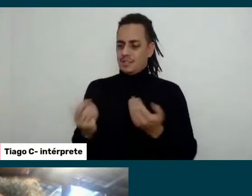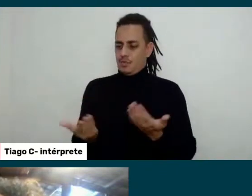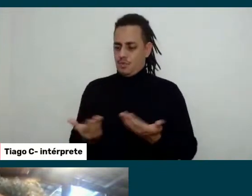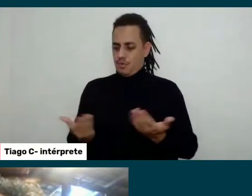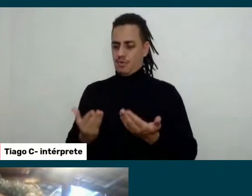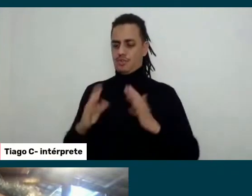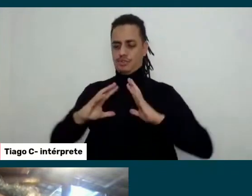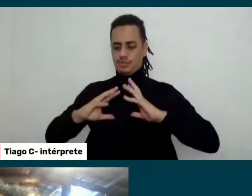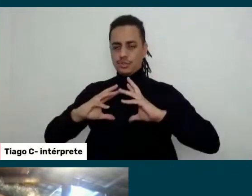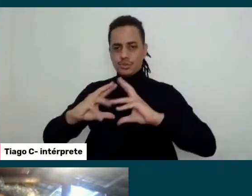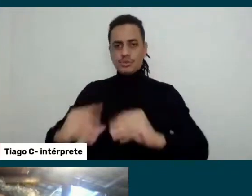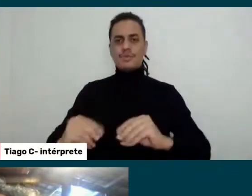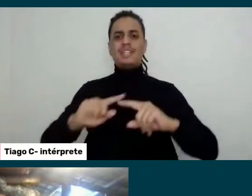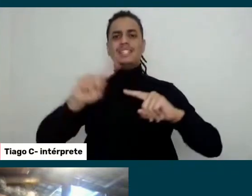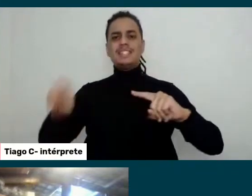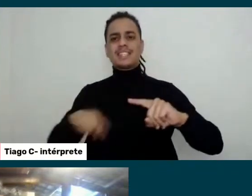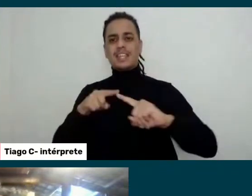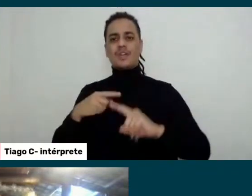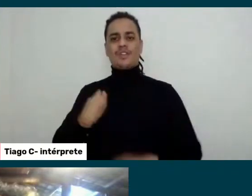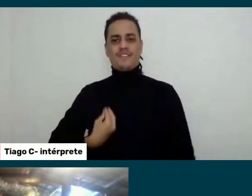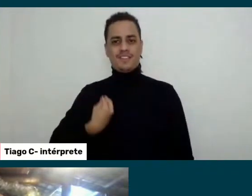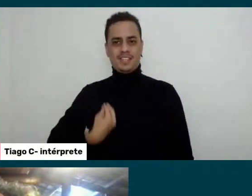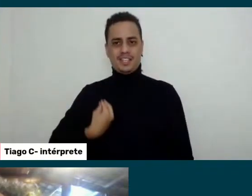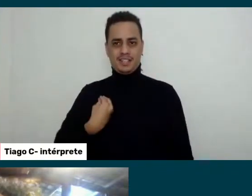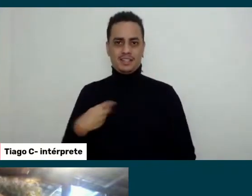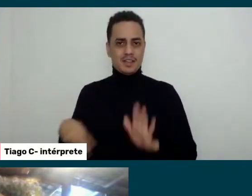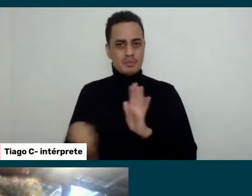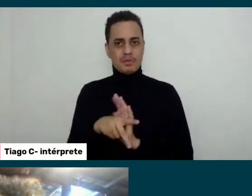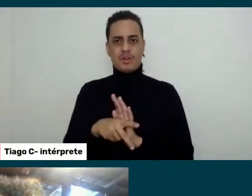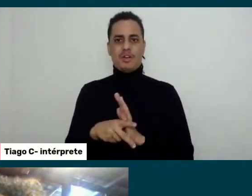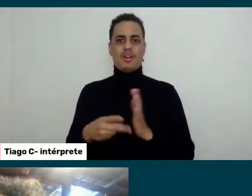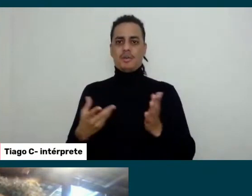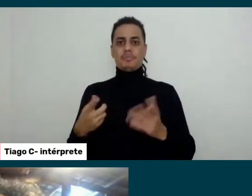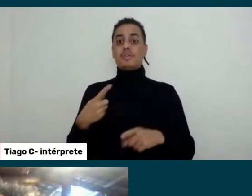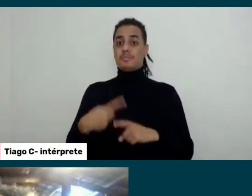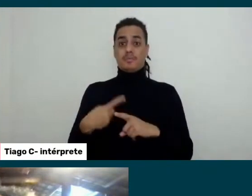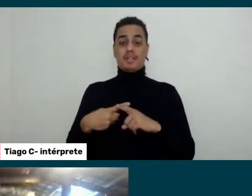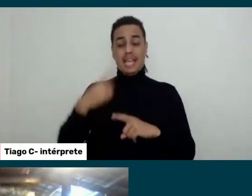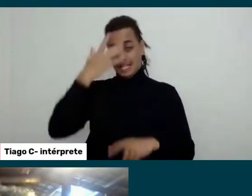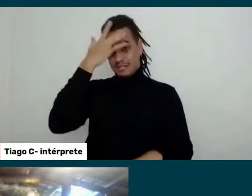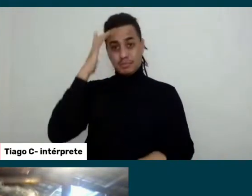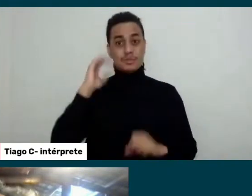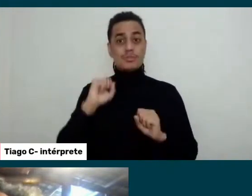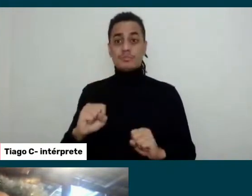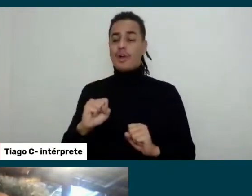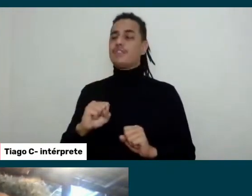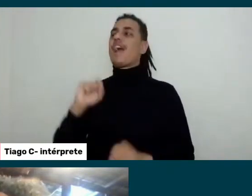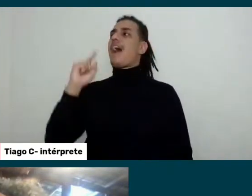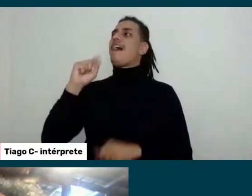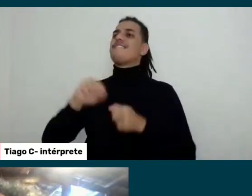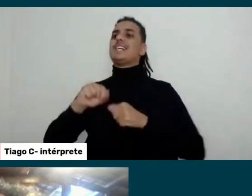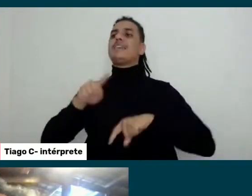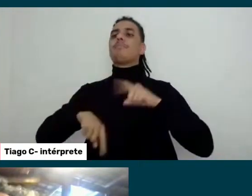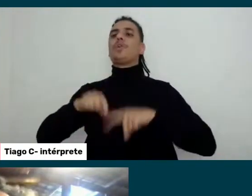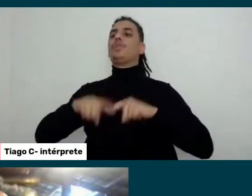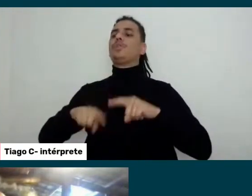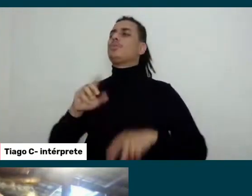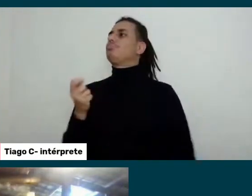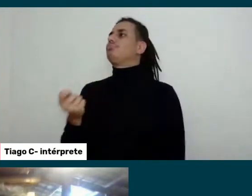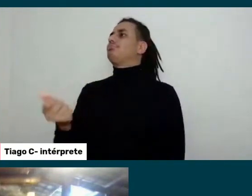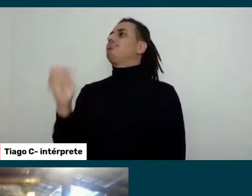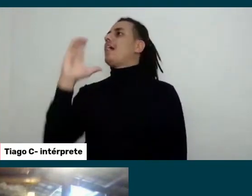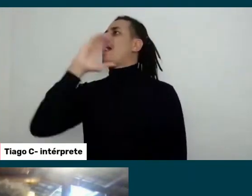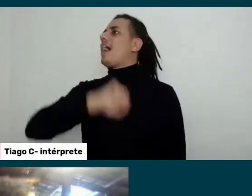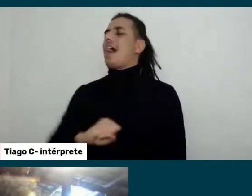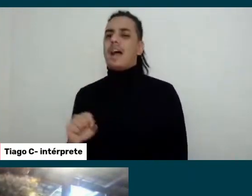falar especificamente, elas podem ir rapidamente para o flow fazendo os seus produtos, elas podem fazer melhor o que estão fazendo, elas podem